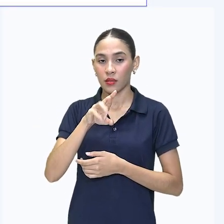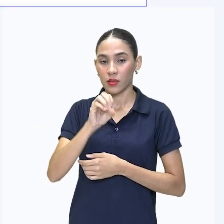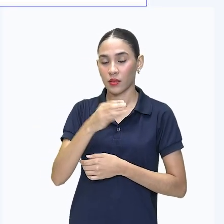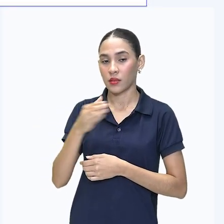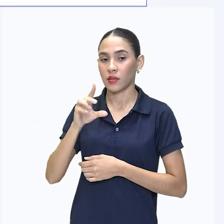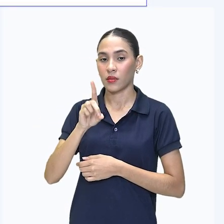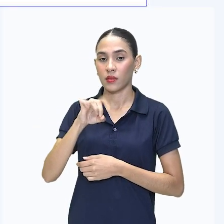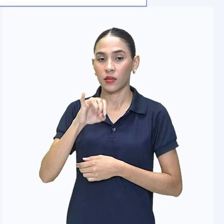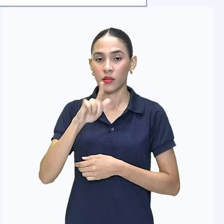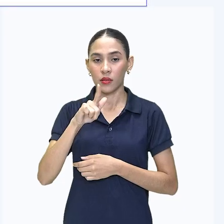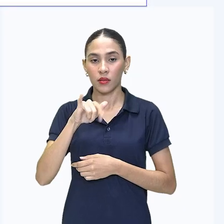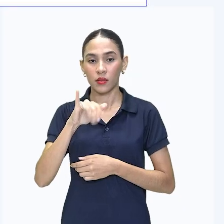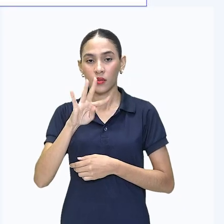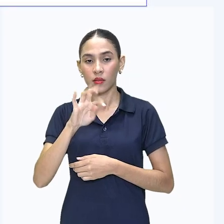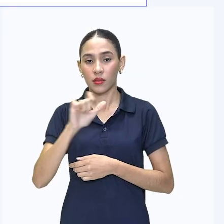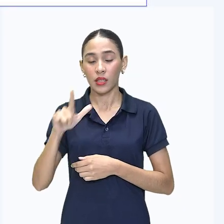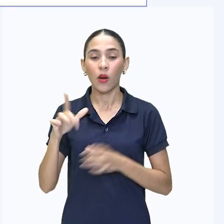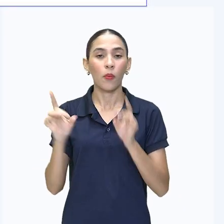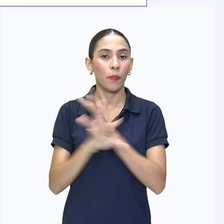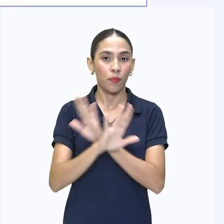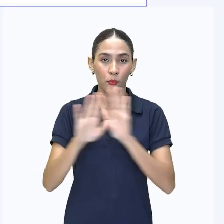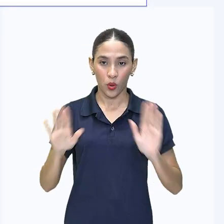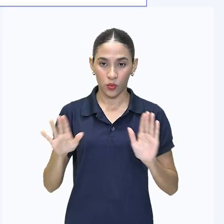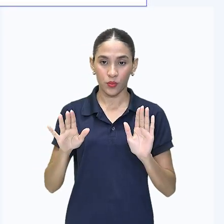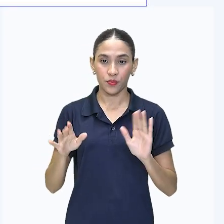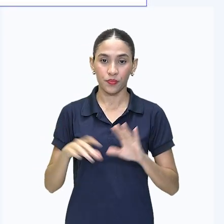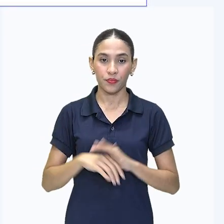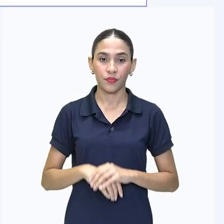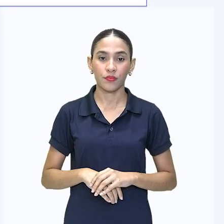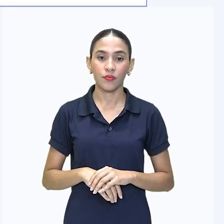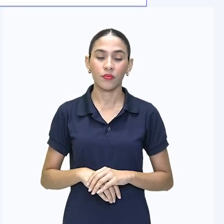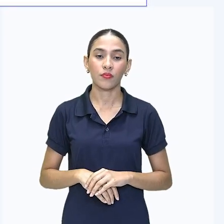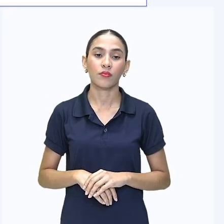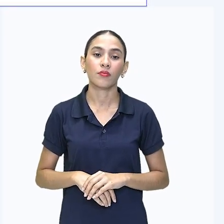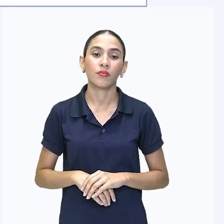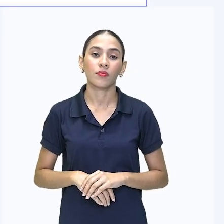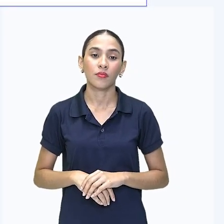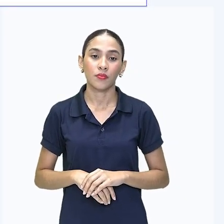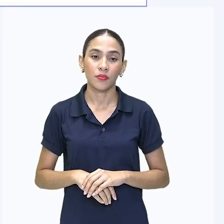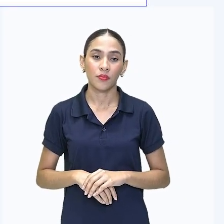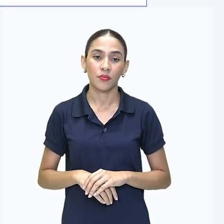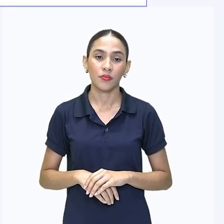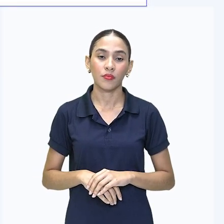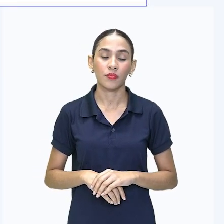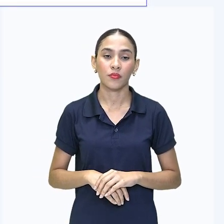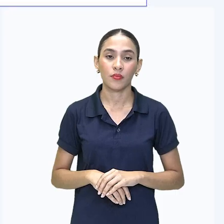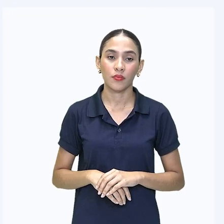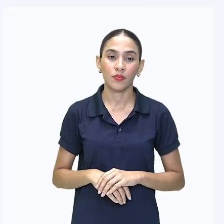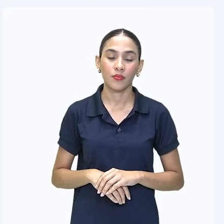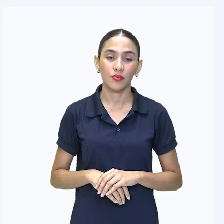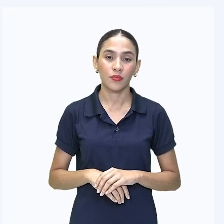e o lançamento já vai estar concluído. O que a gente tem mais?